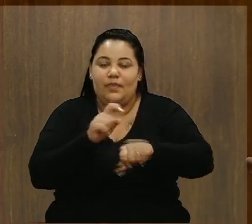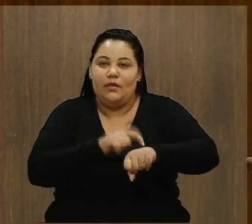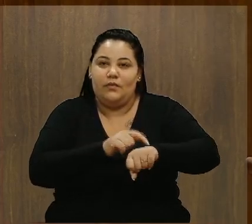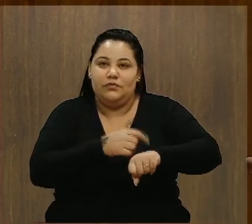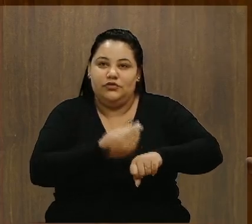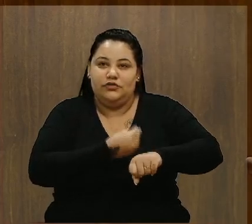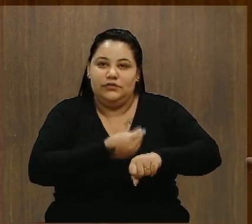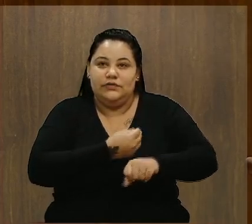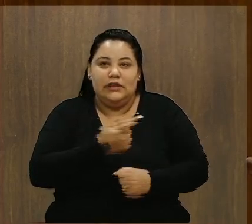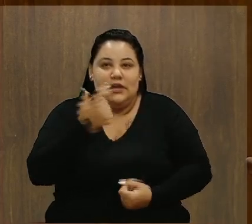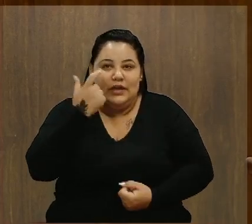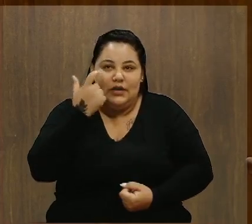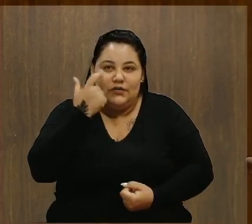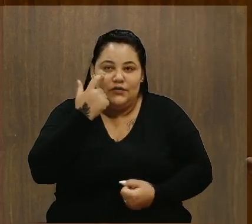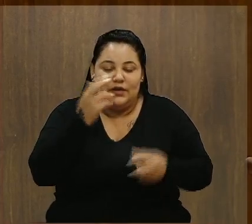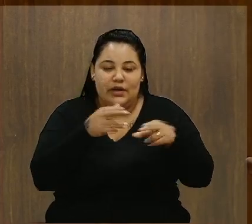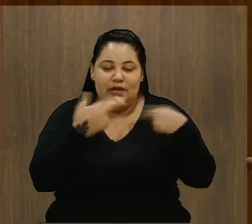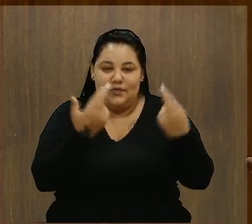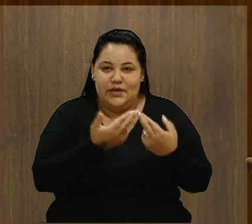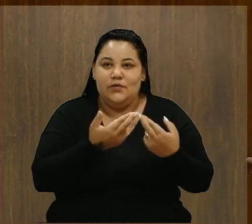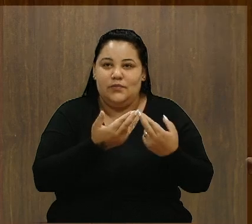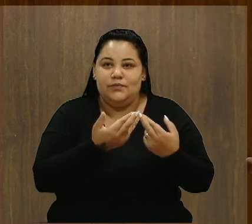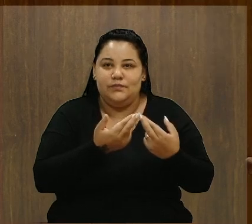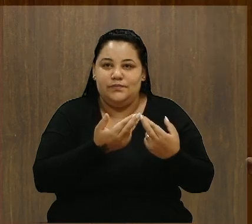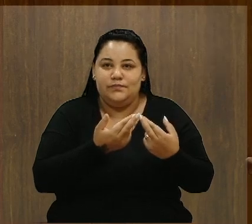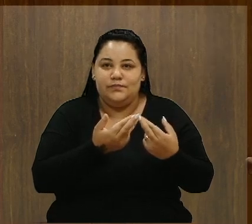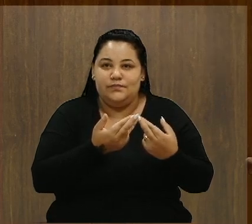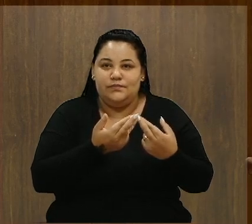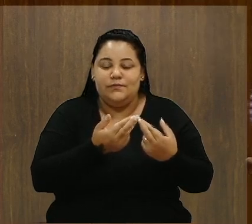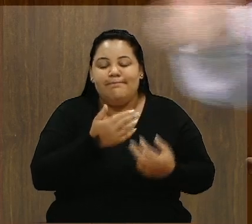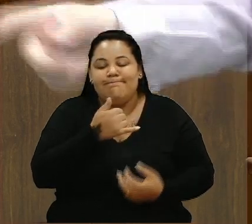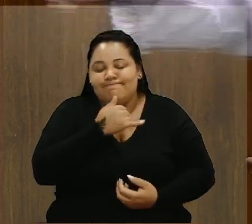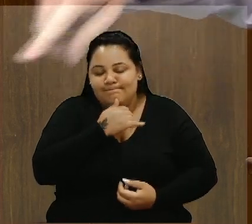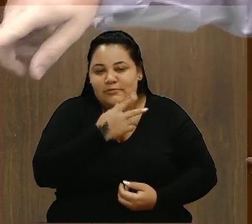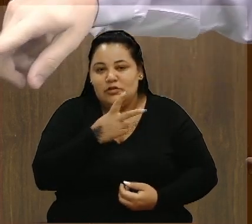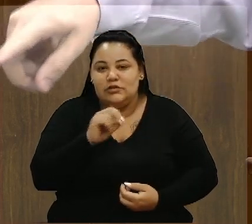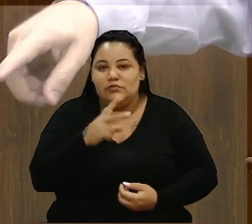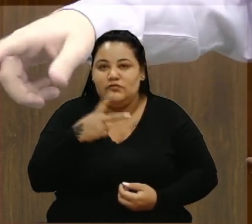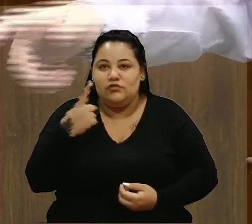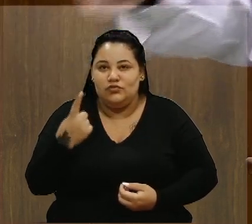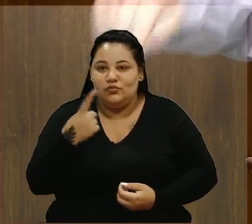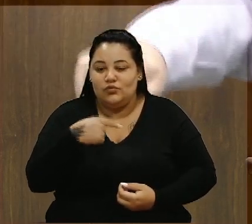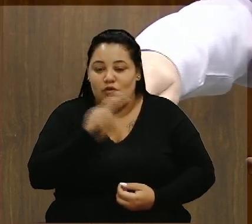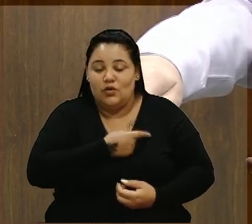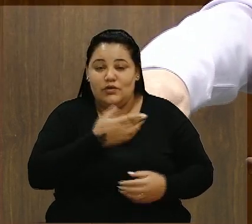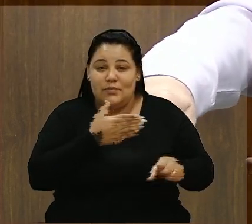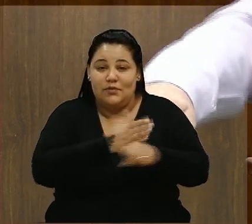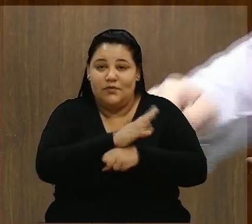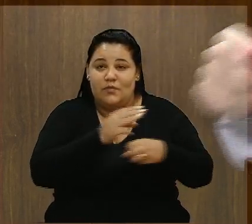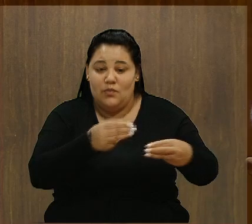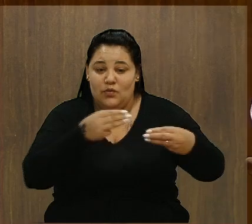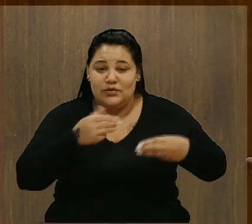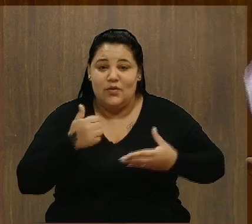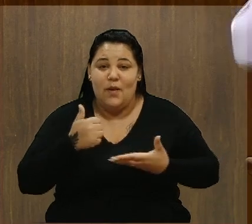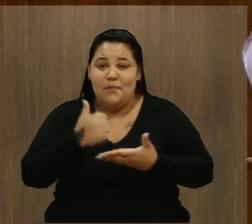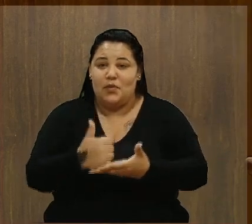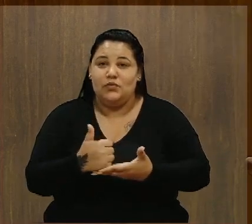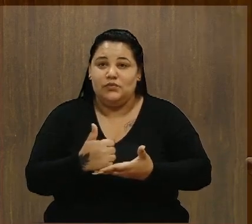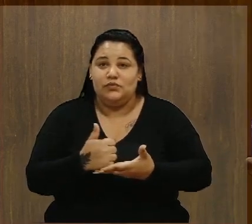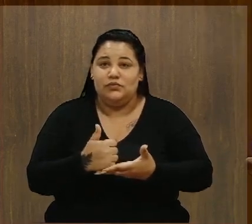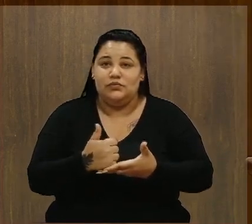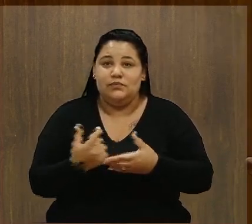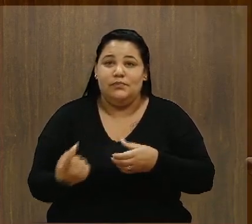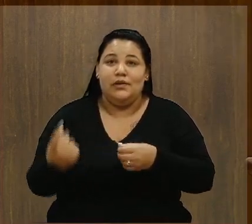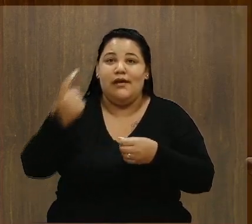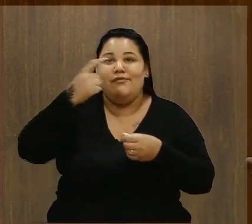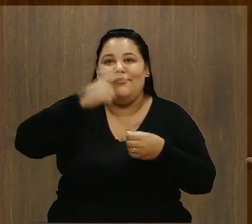vi a sessão da Câmara de Vereadores aqui no último período. E, infelizmente, em 2021, nós aprovamos uma moção de apoio, os vereadores aqui, pelo retorno